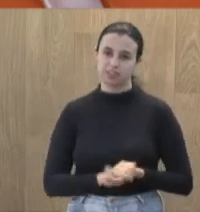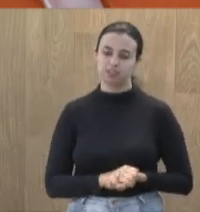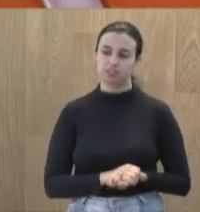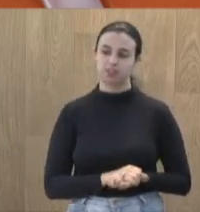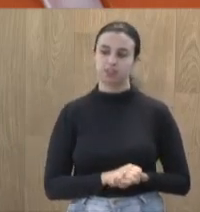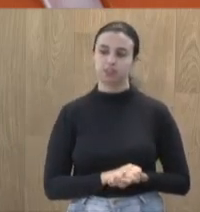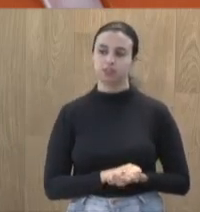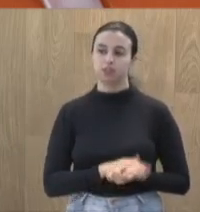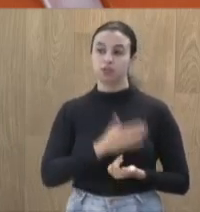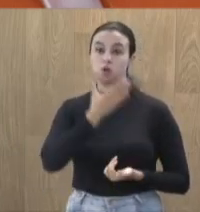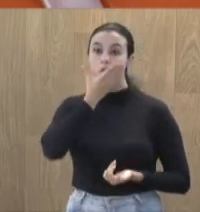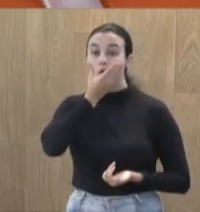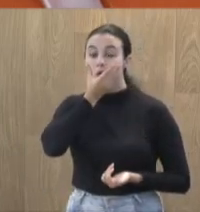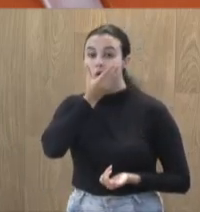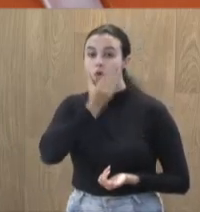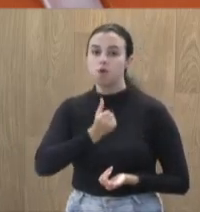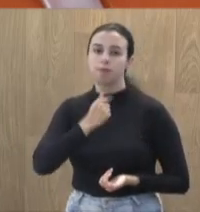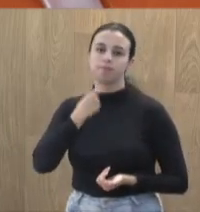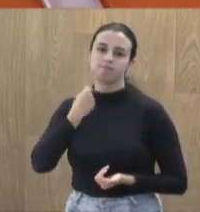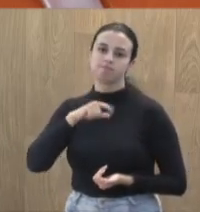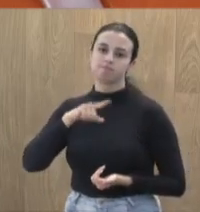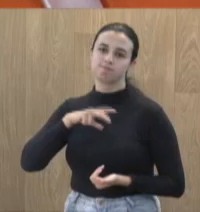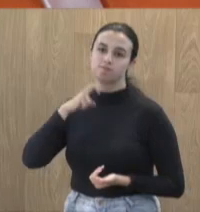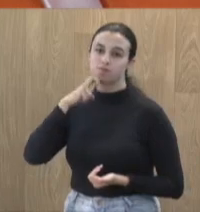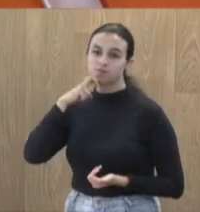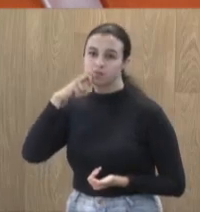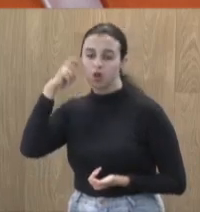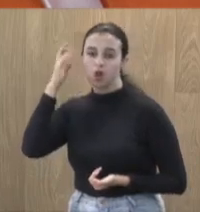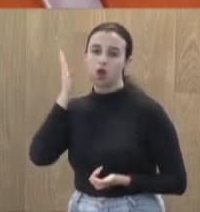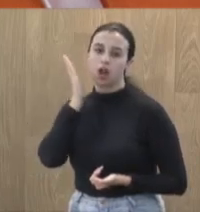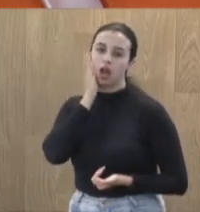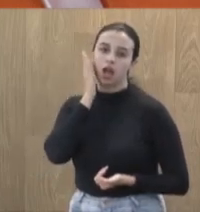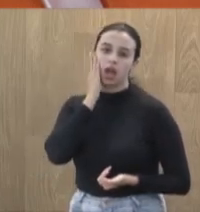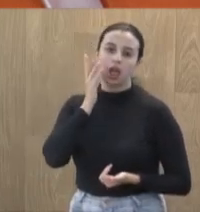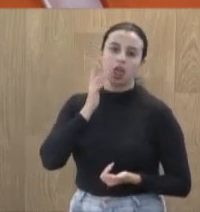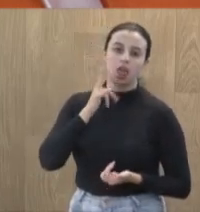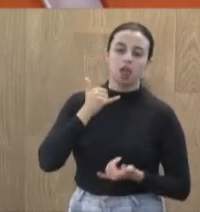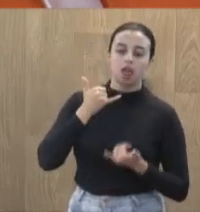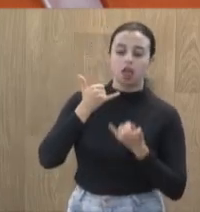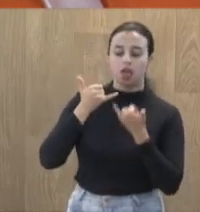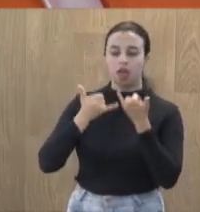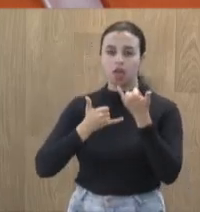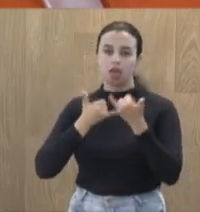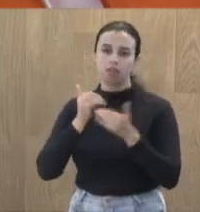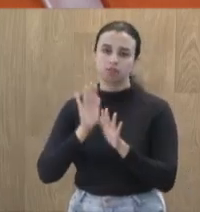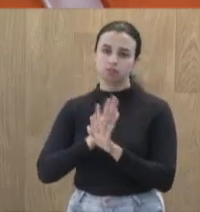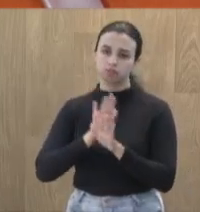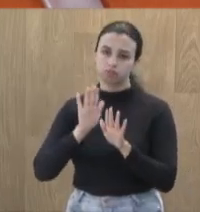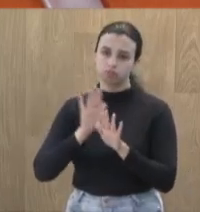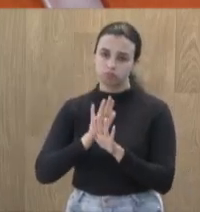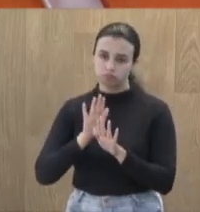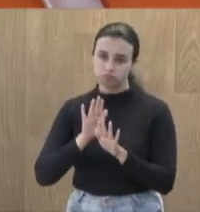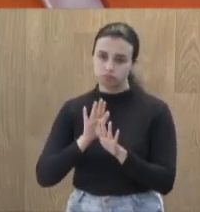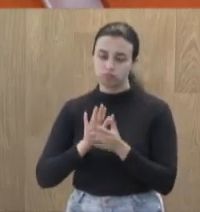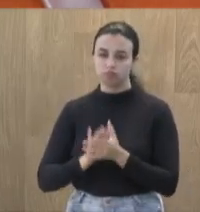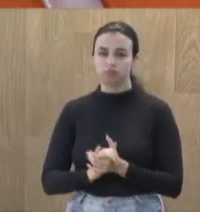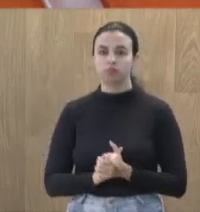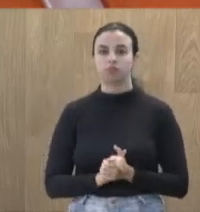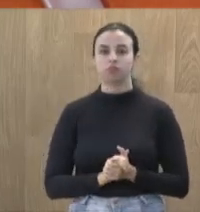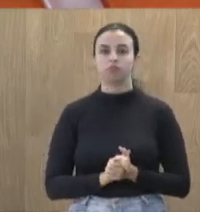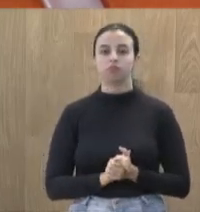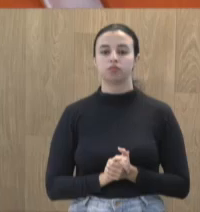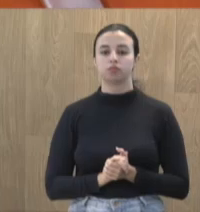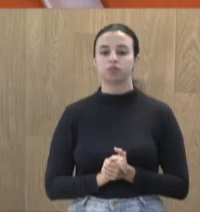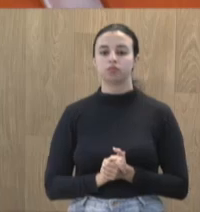O homem tem que ter vergonha na cara. Não é ficar fazendo com a chave, não. Fazendo barganha. Me